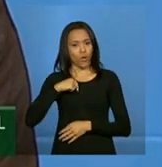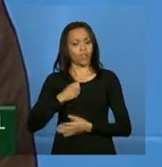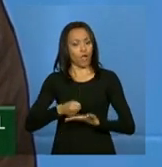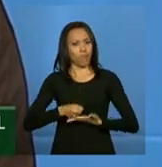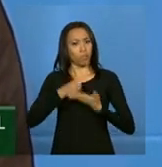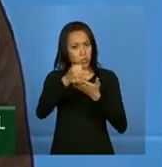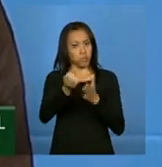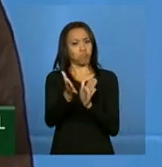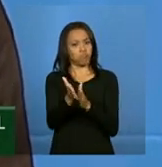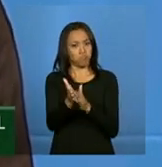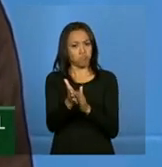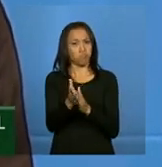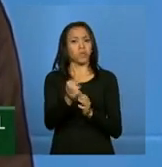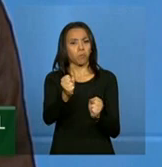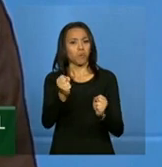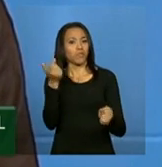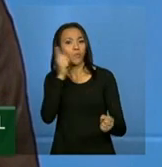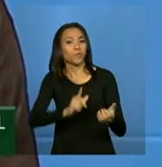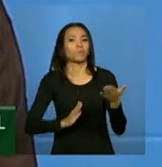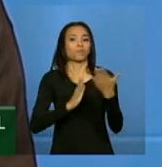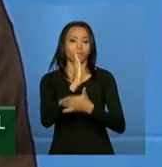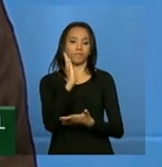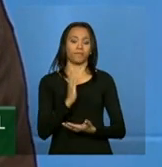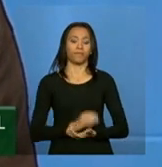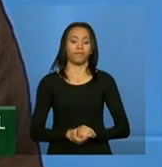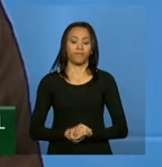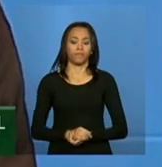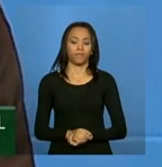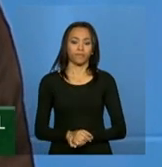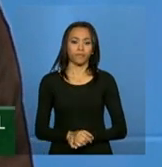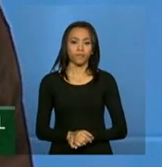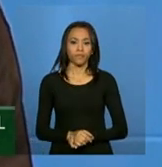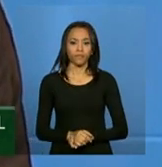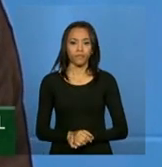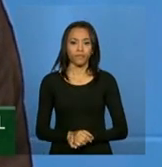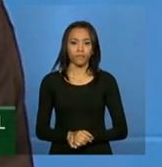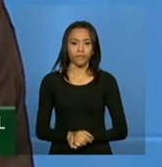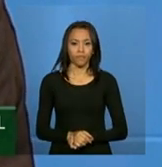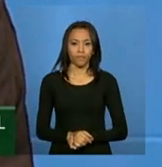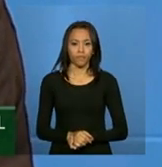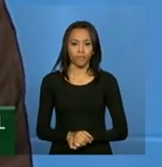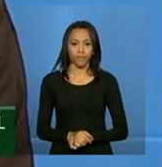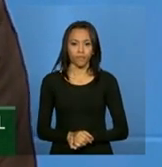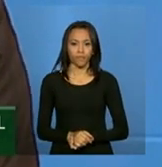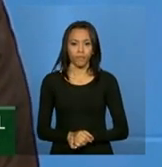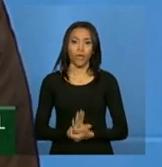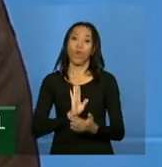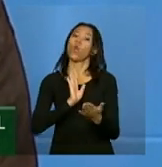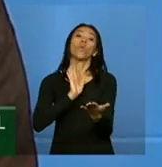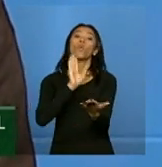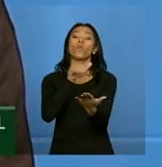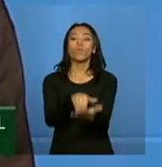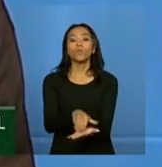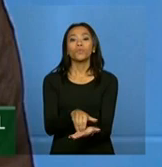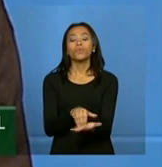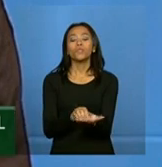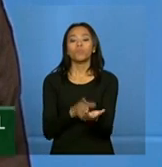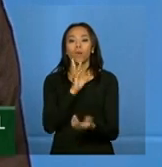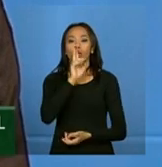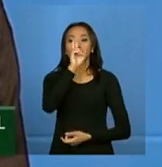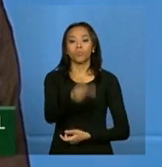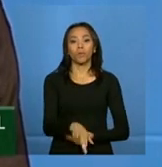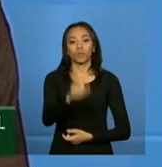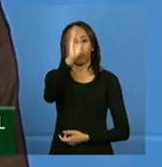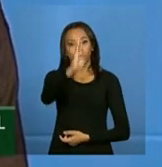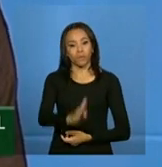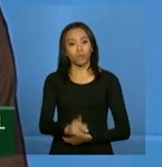e esperamos que isso possa ser aprovado o quanto antes. E a última feather on Brazil's cap E o último resultado positivo do Brasil é